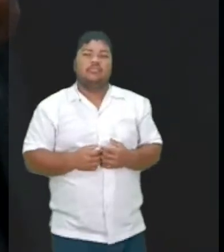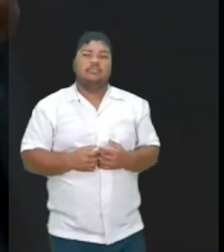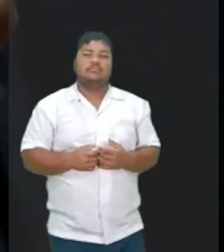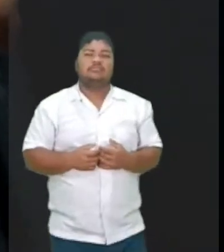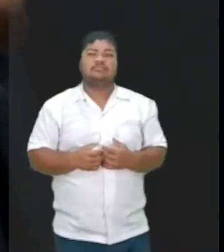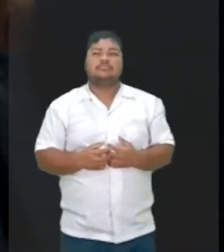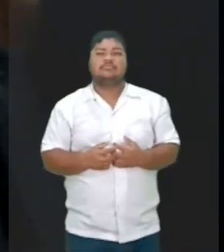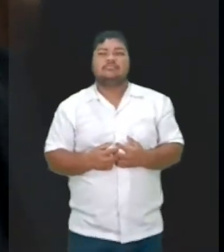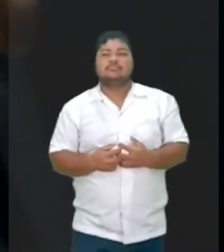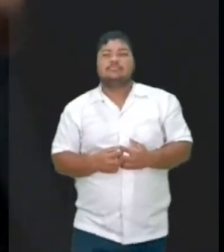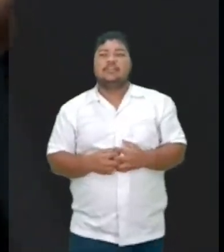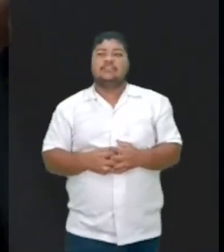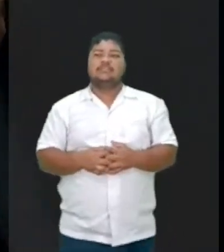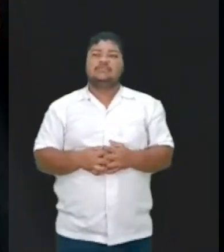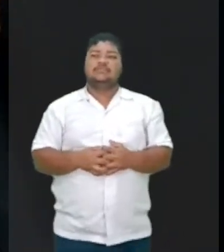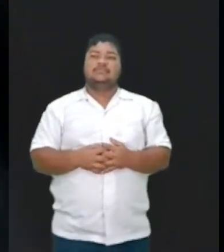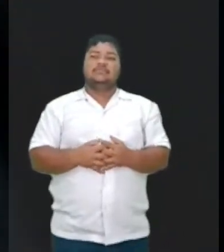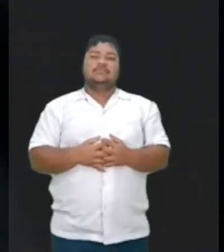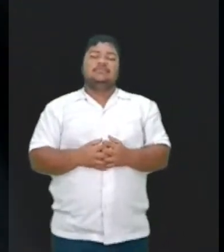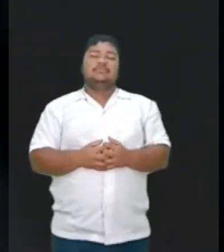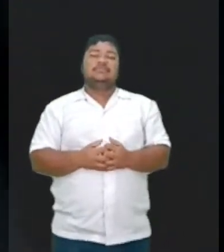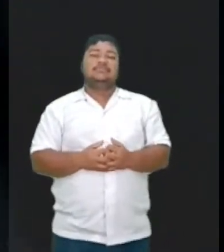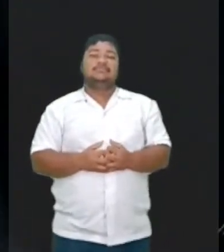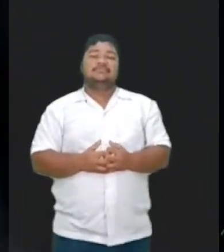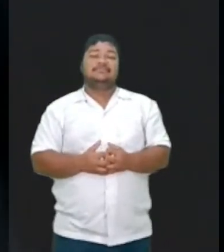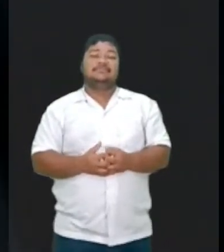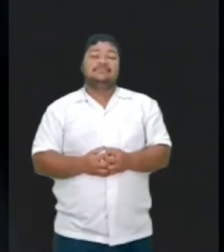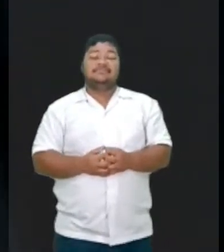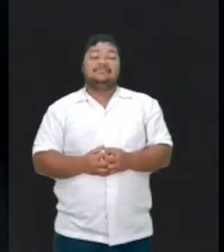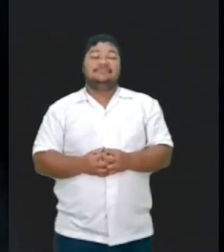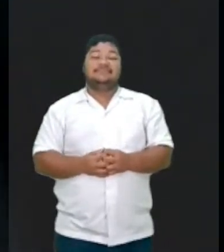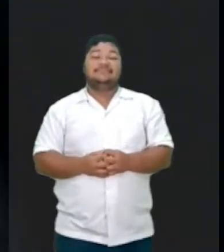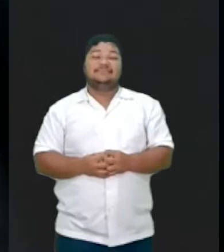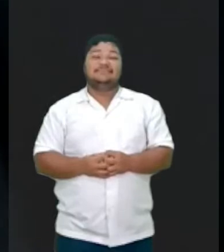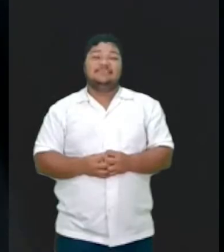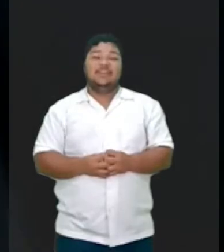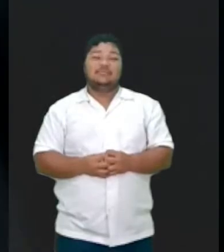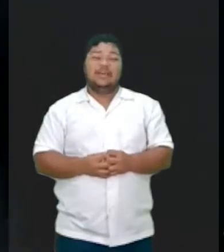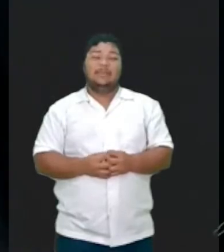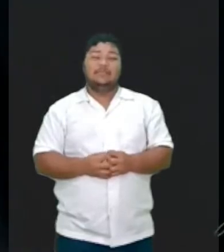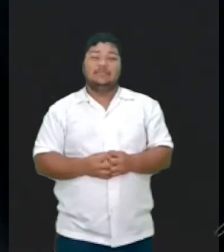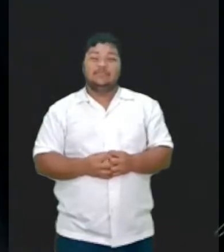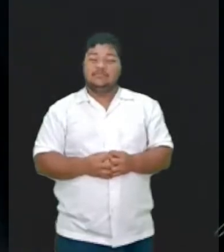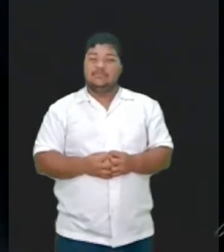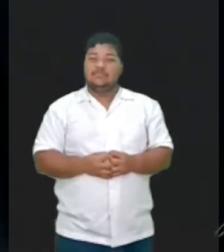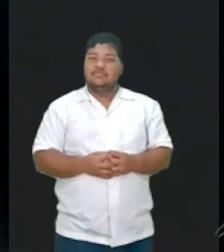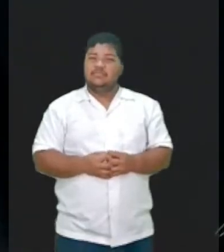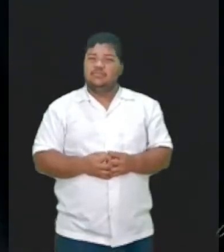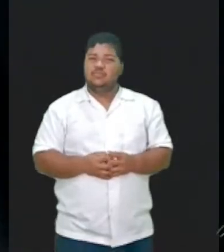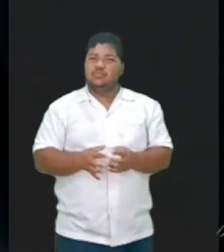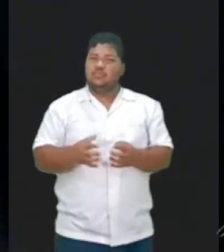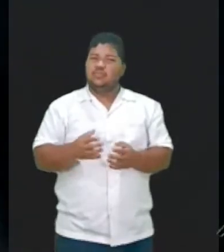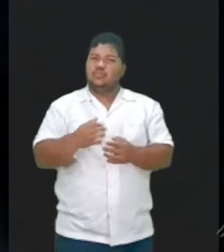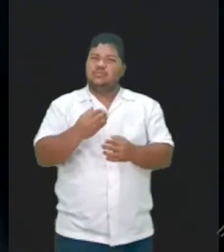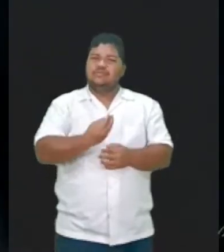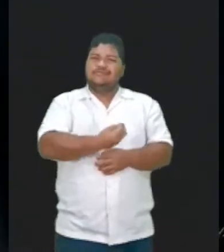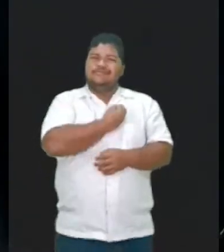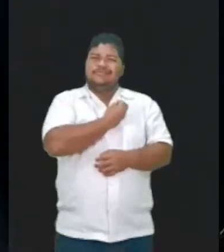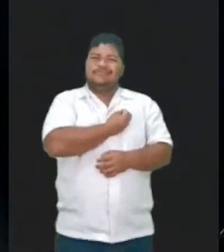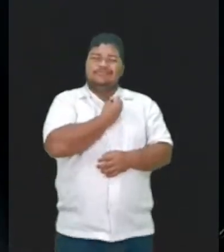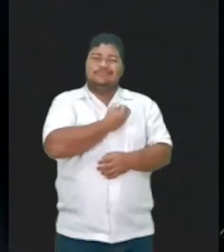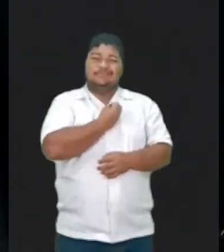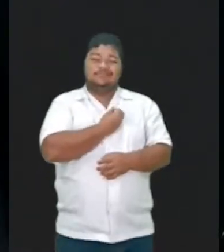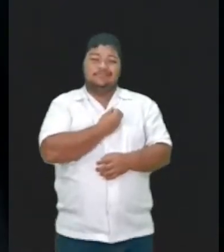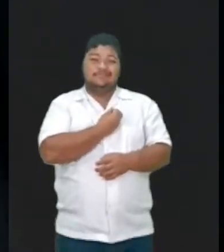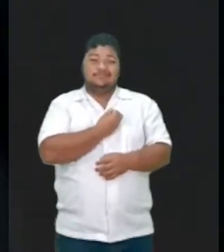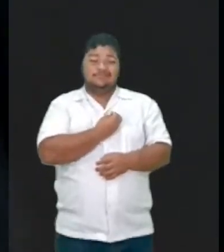ser inteligente. A lei da biogênese diz que somente vida gera vida. Que a vida